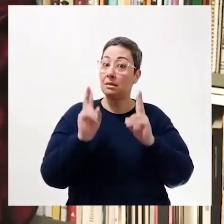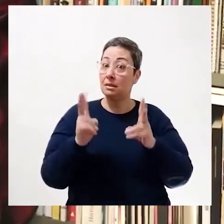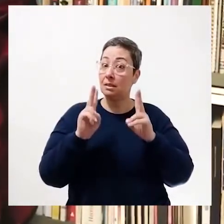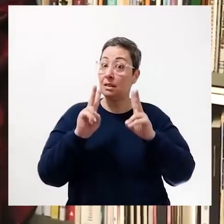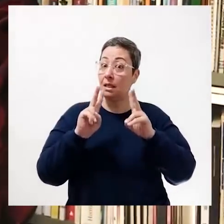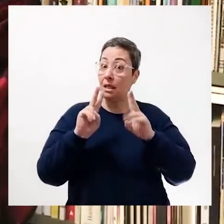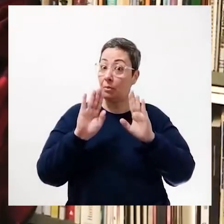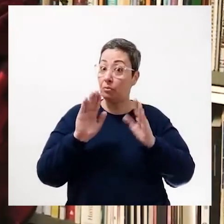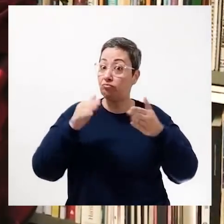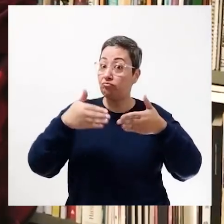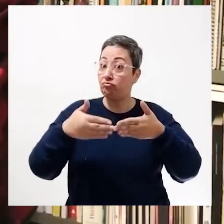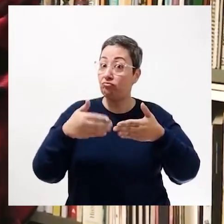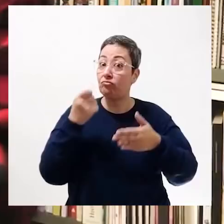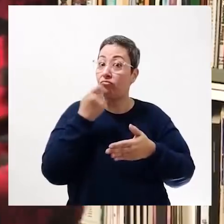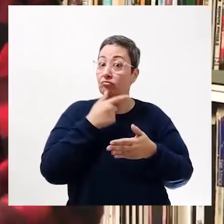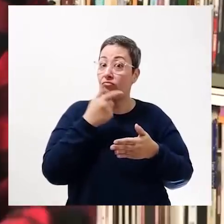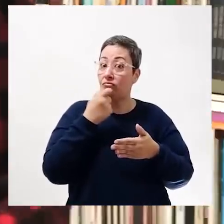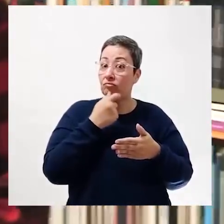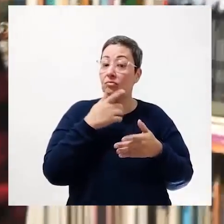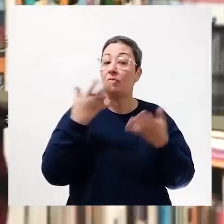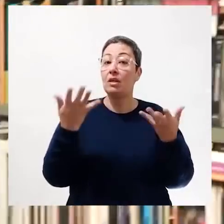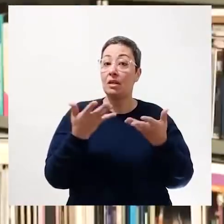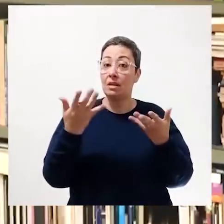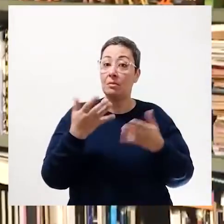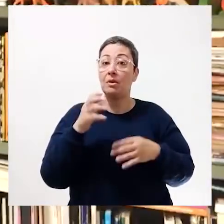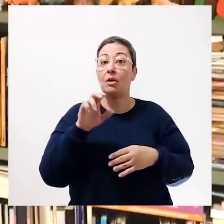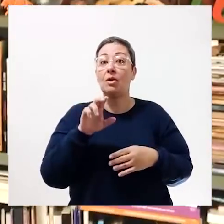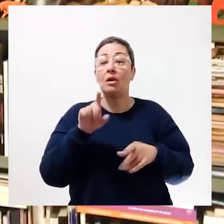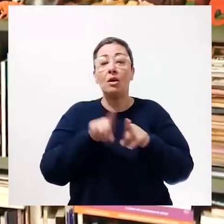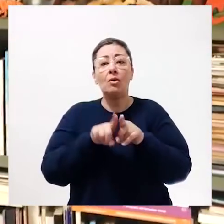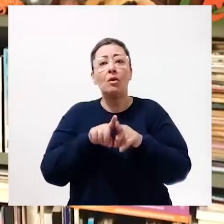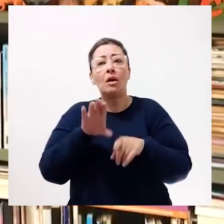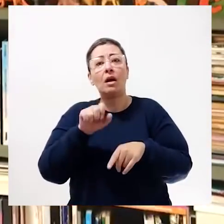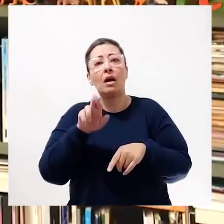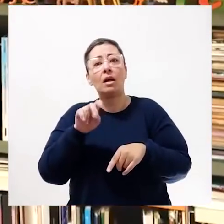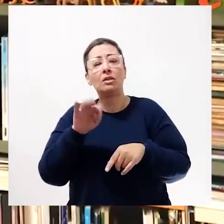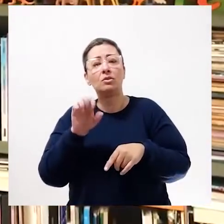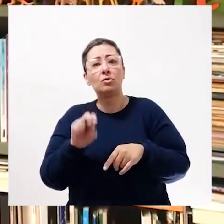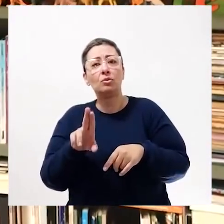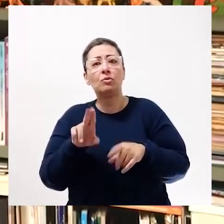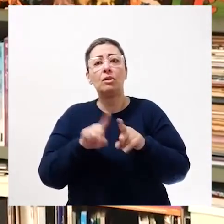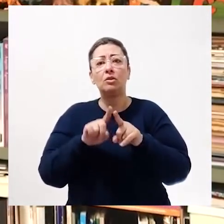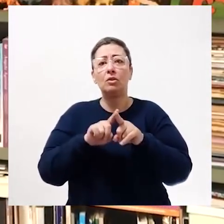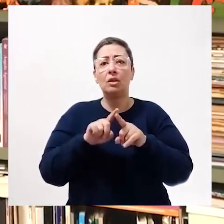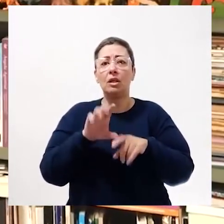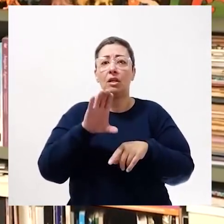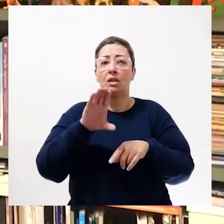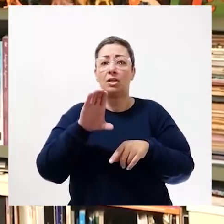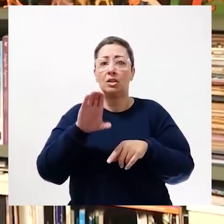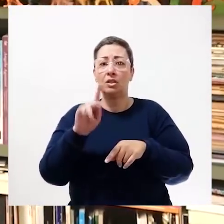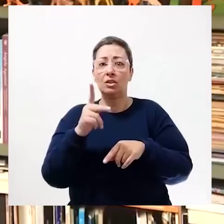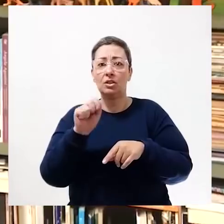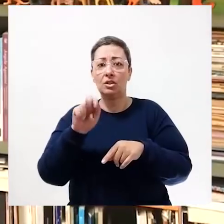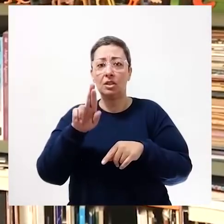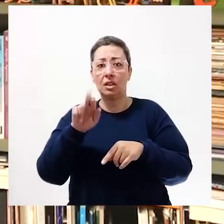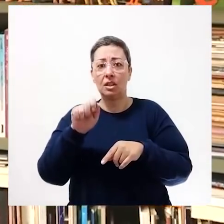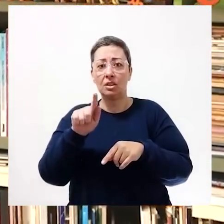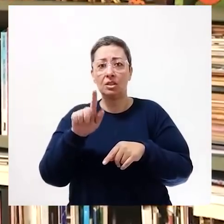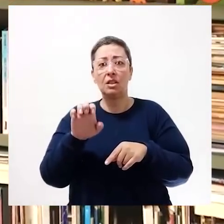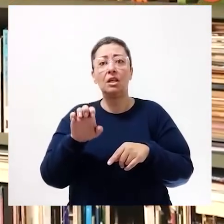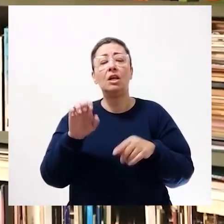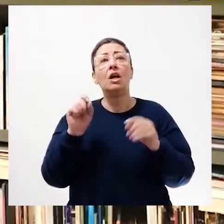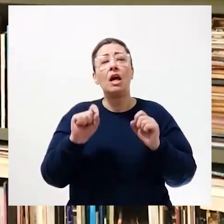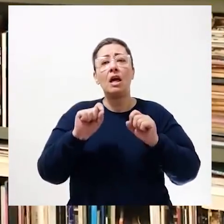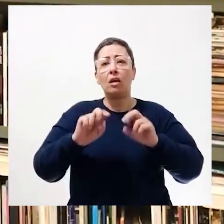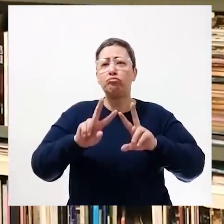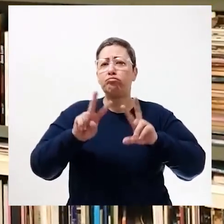na linha do humor. E também o cartunista, ele faz charges também, né? O que é charge? Charge é em